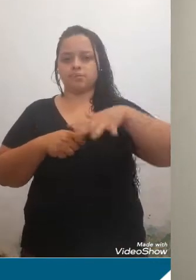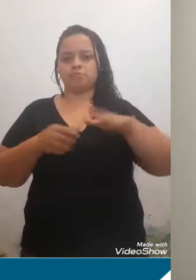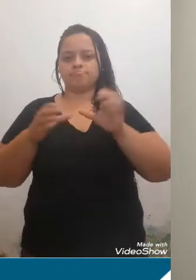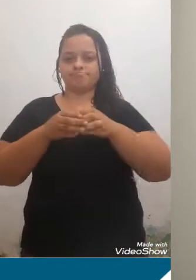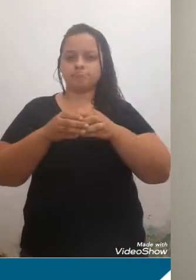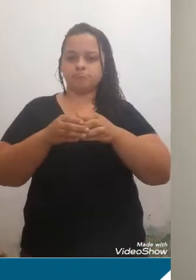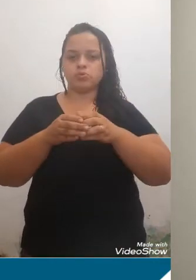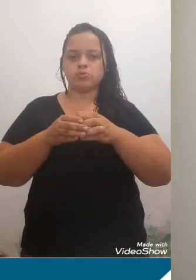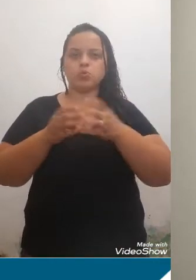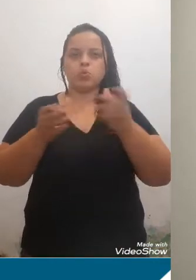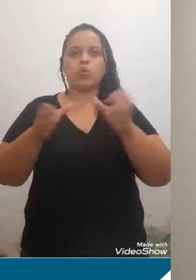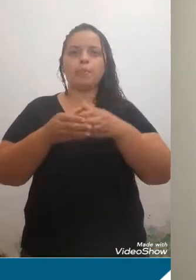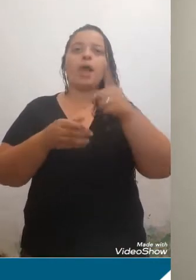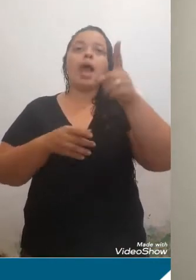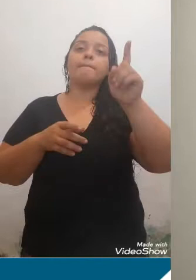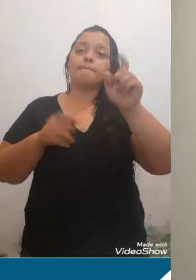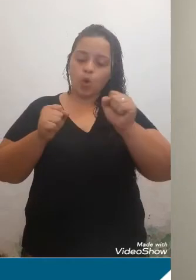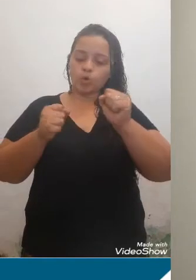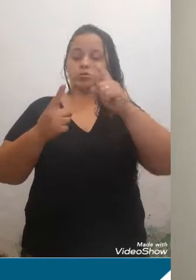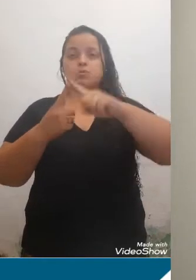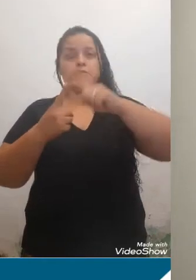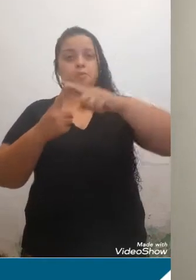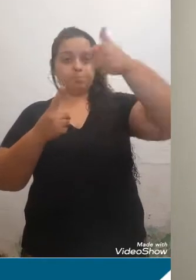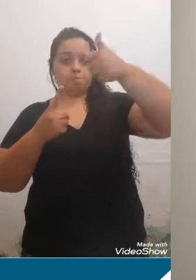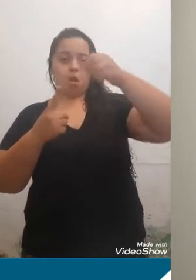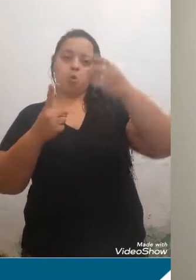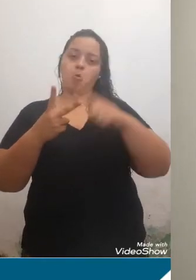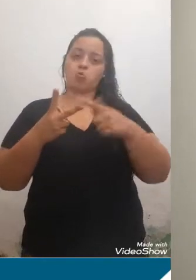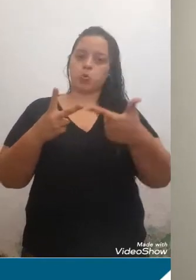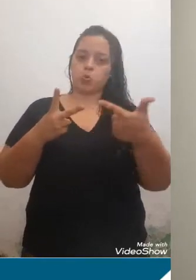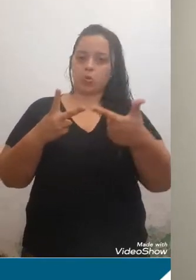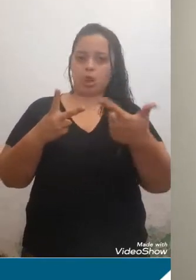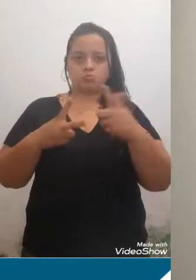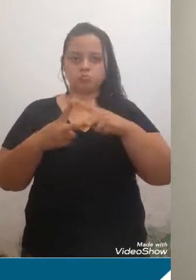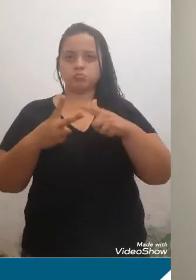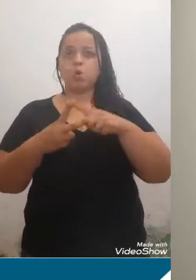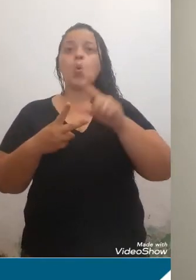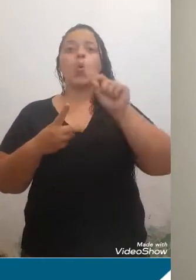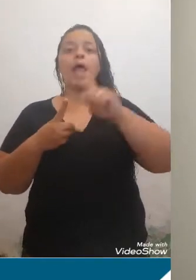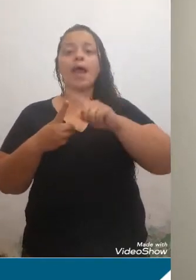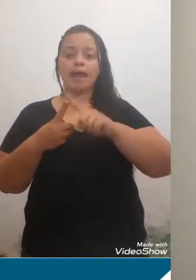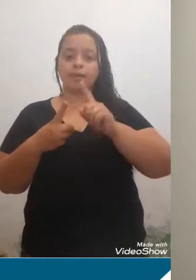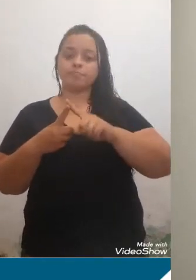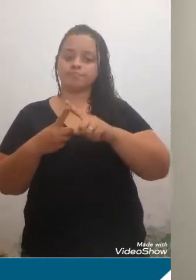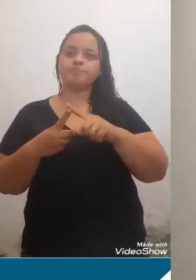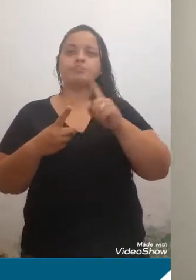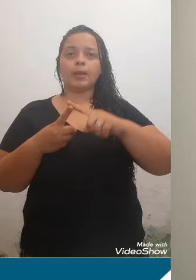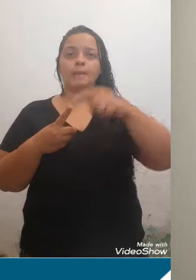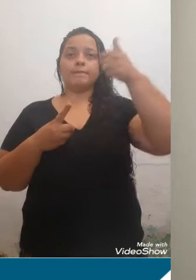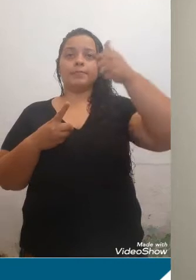fonte luminosa ela pode ser classificada como uma fonte primária ou uma fonte secundária. O que seria uma